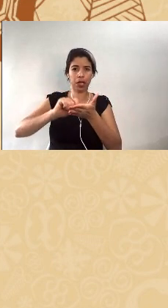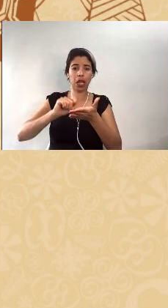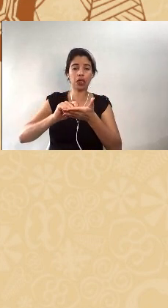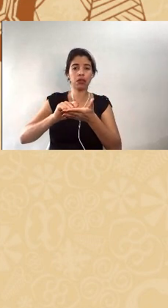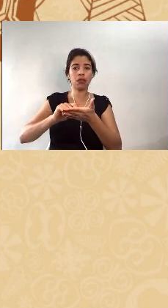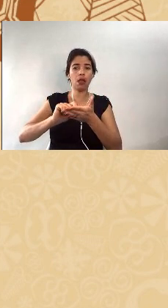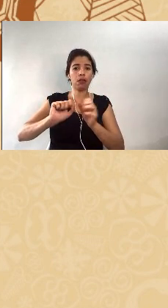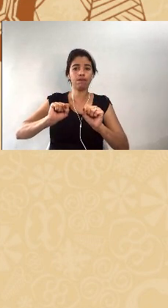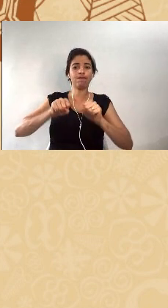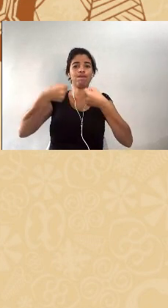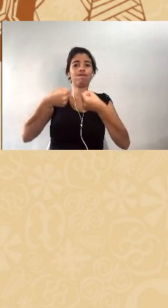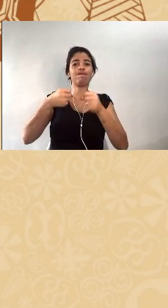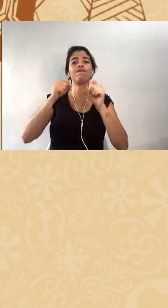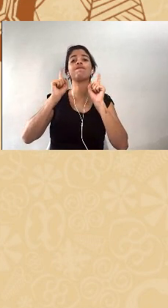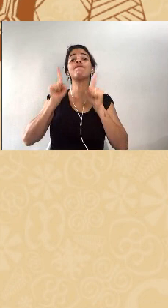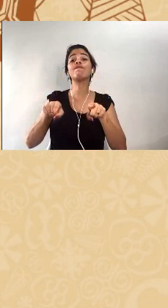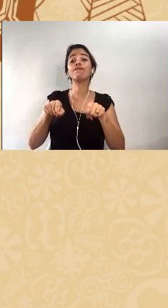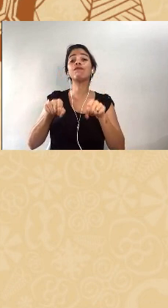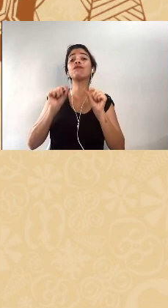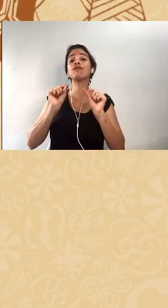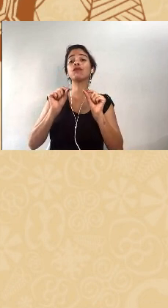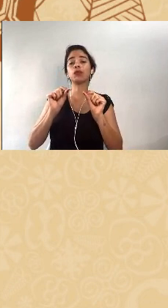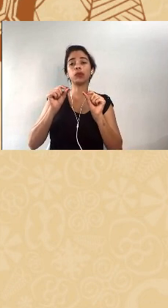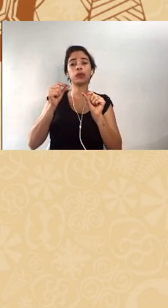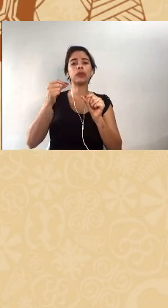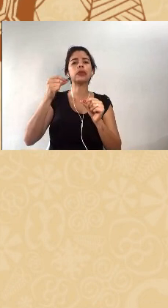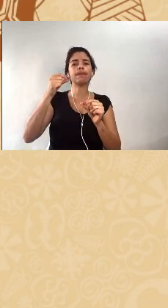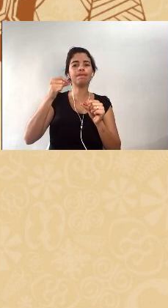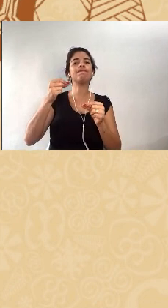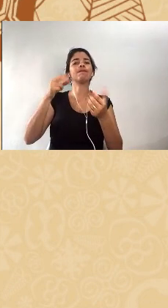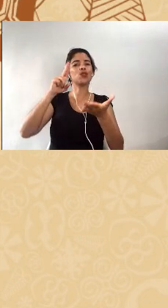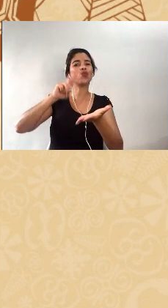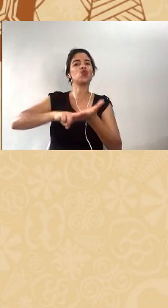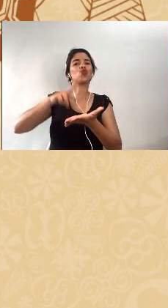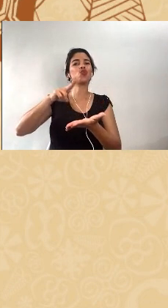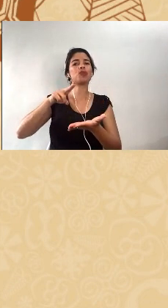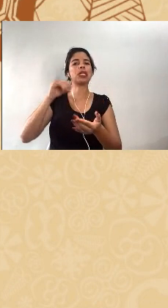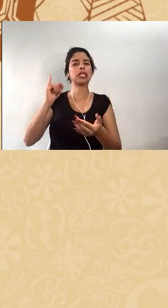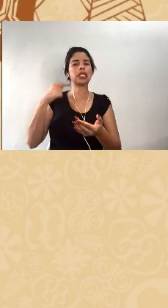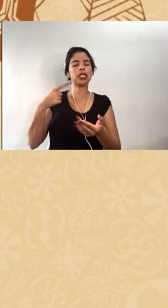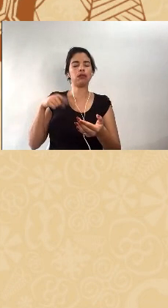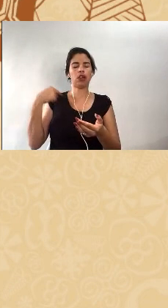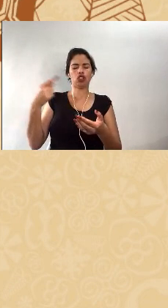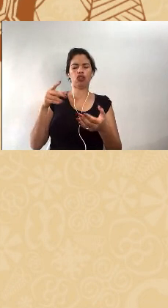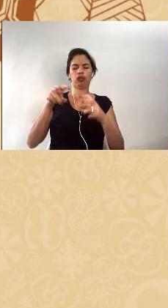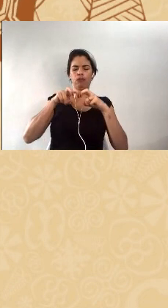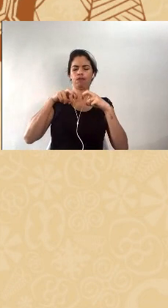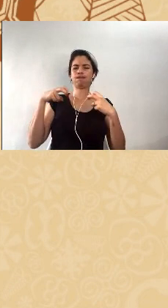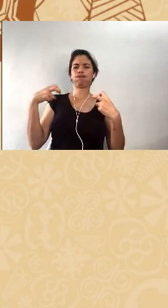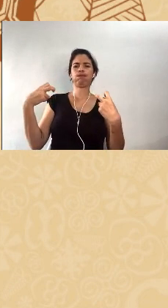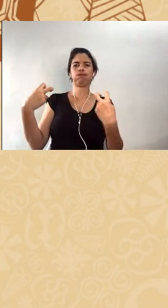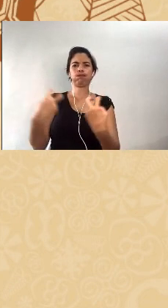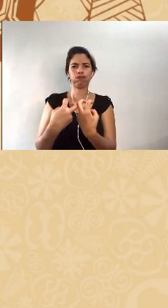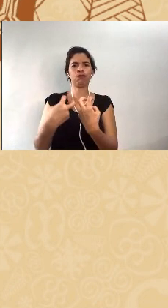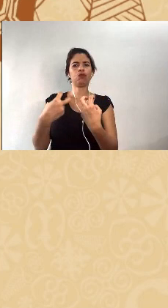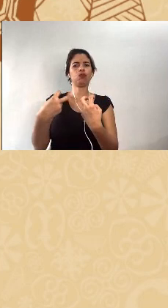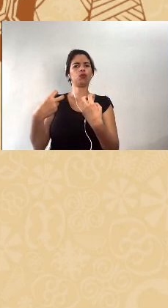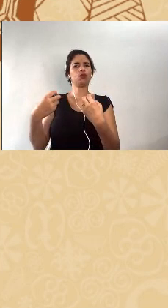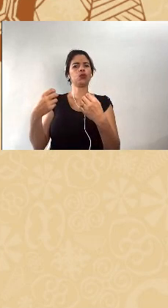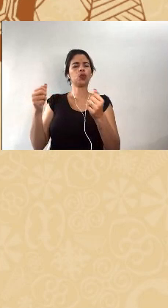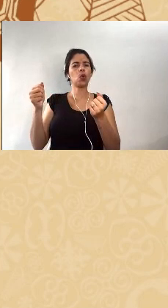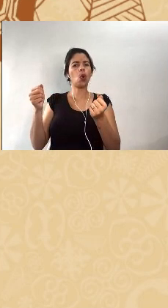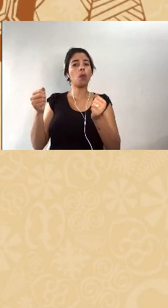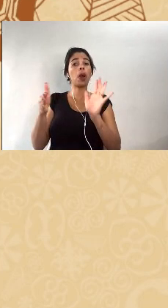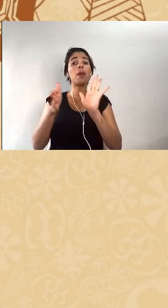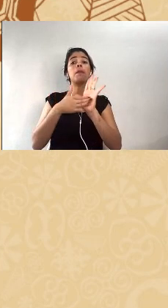conversa de hoje é isso, de que reconhecer que quando a gente se senta aqui em conjunto, esse coletivo aqui presente, para